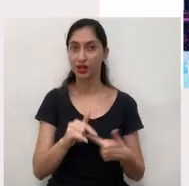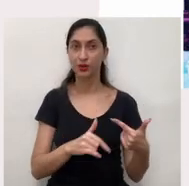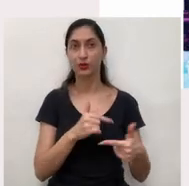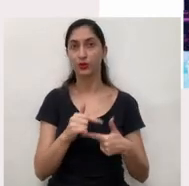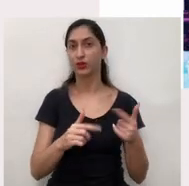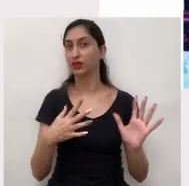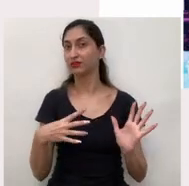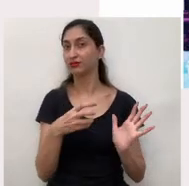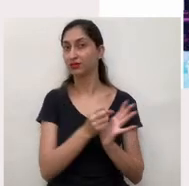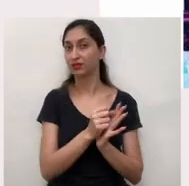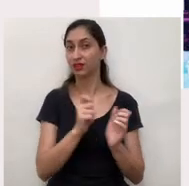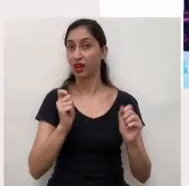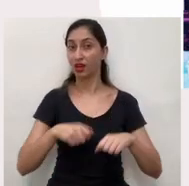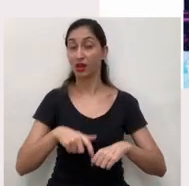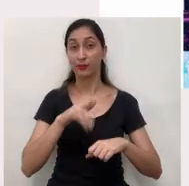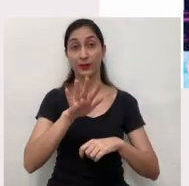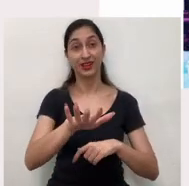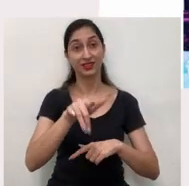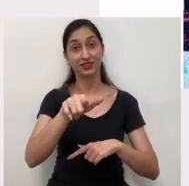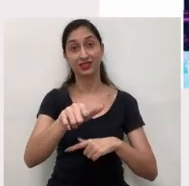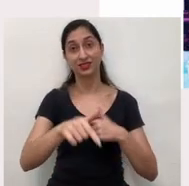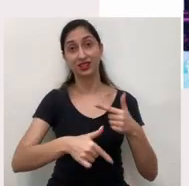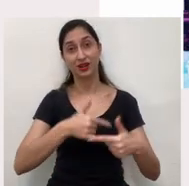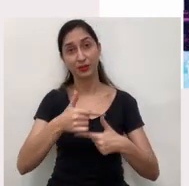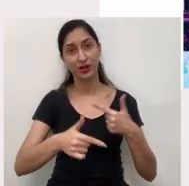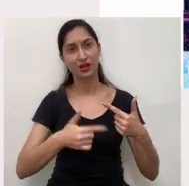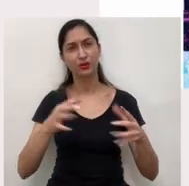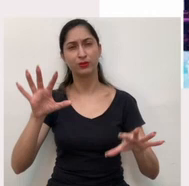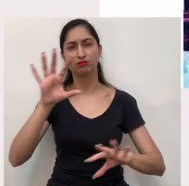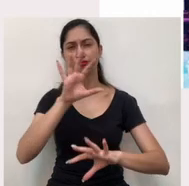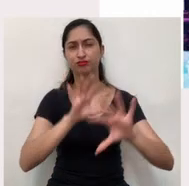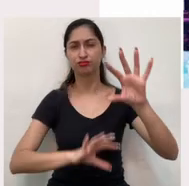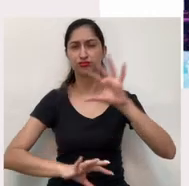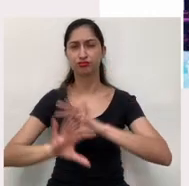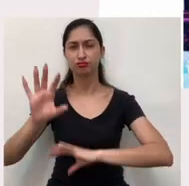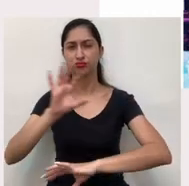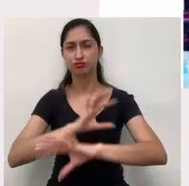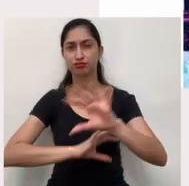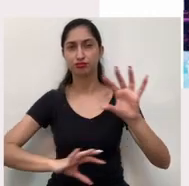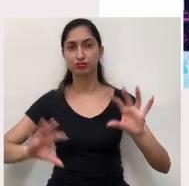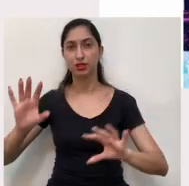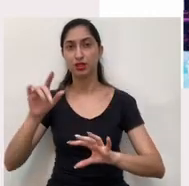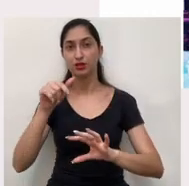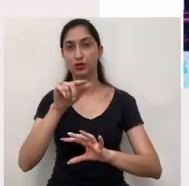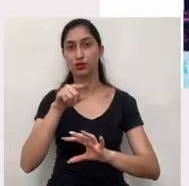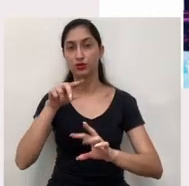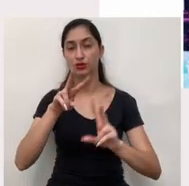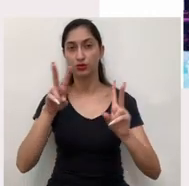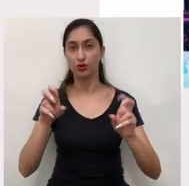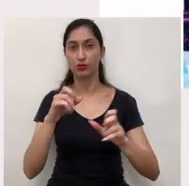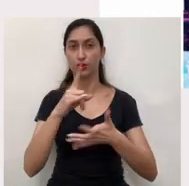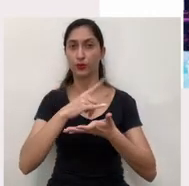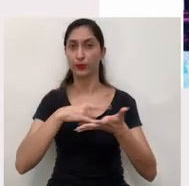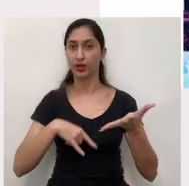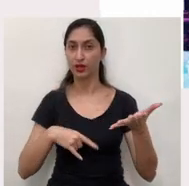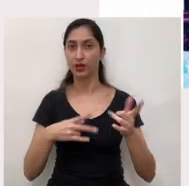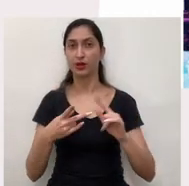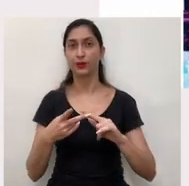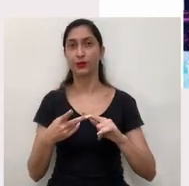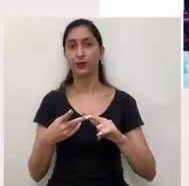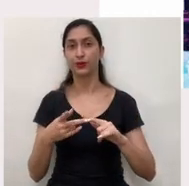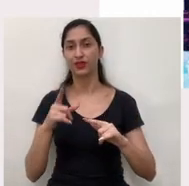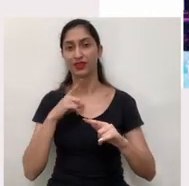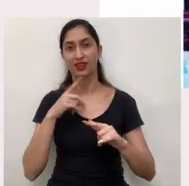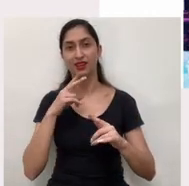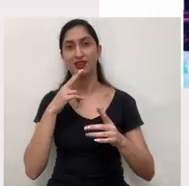né? Mas ele é um trabalho que embaralha, né? Essa noção aí do documento, a partir desses